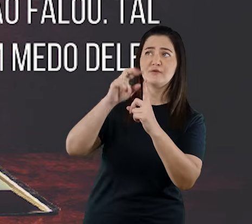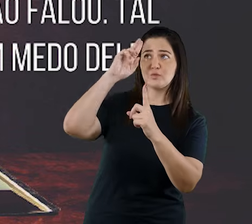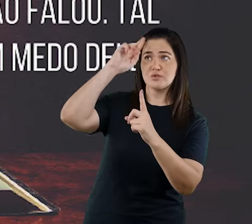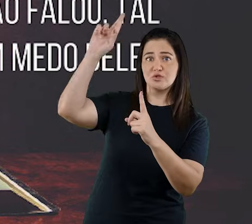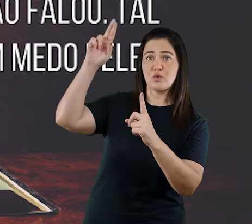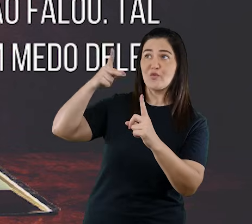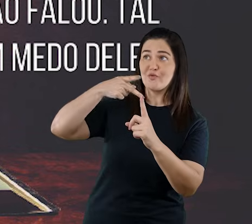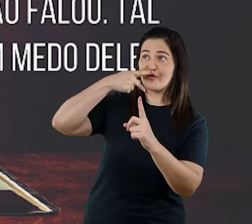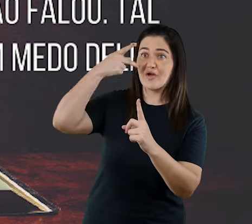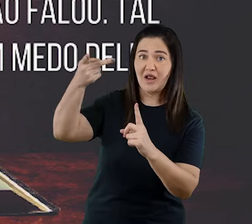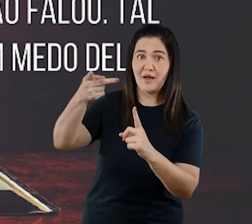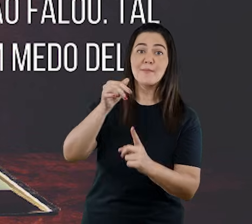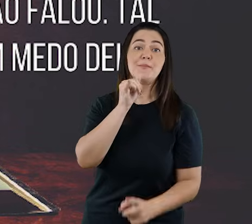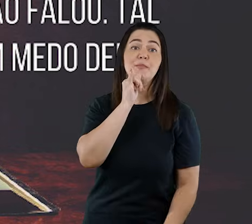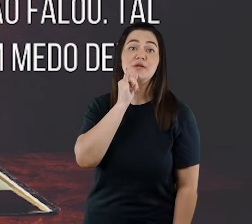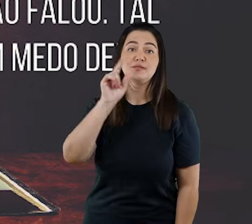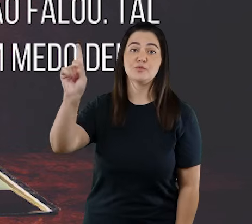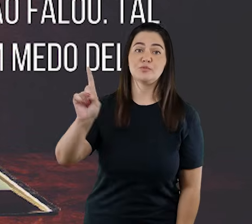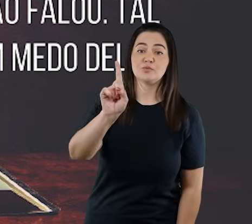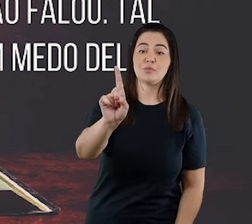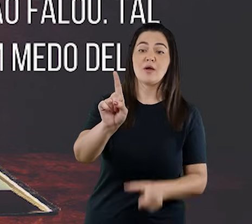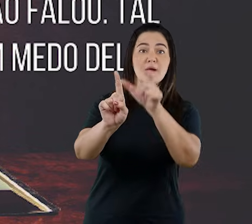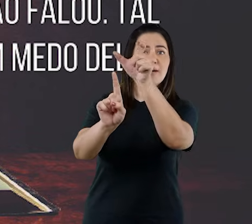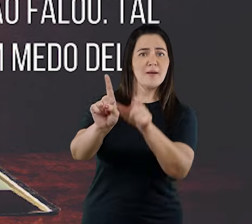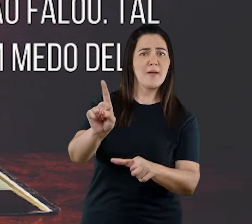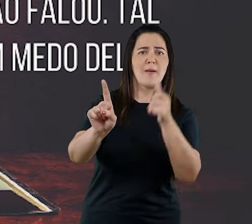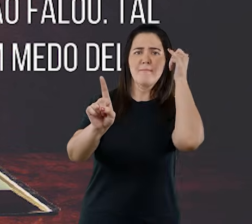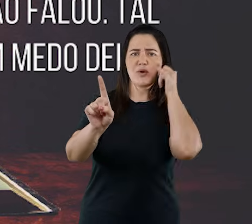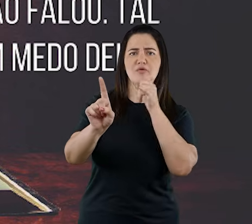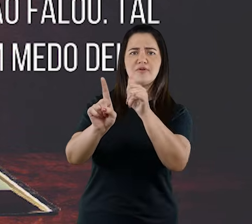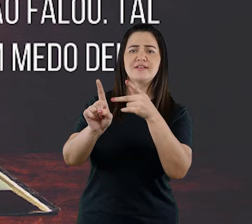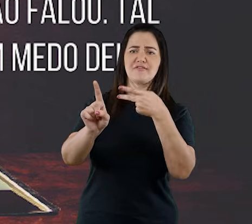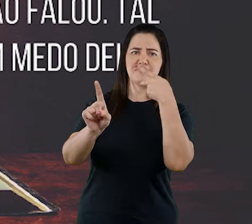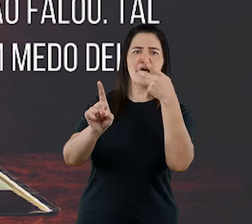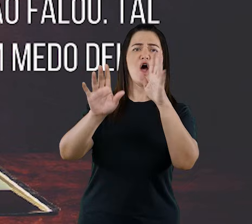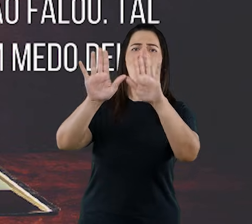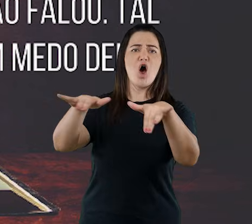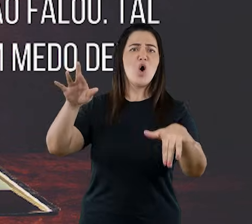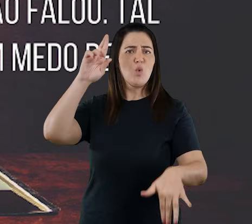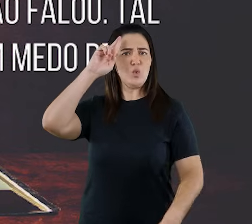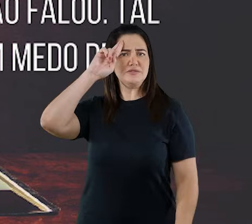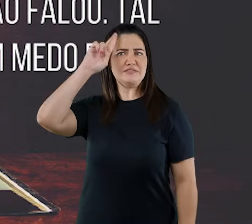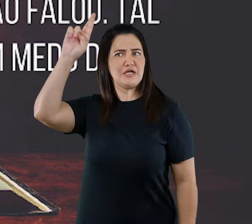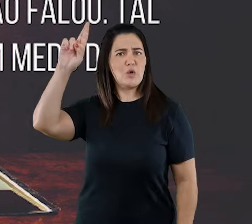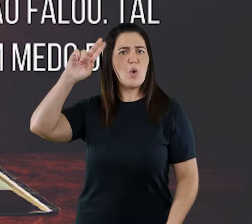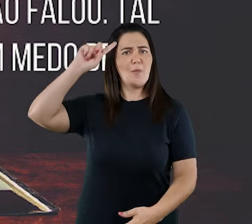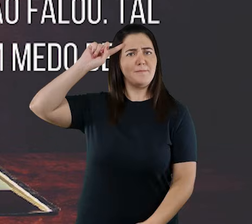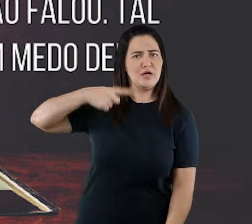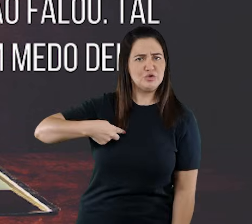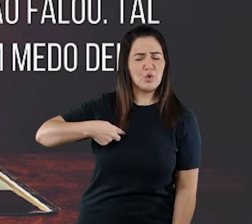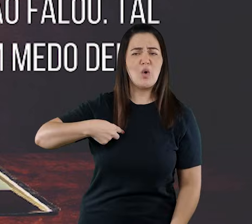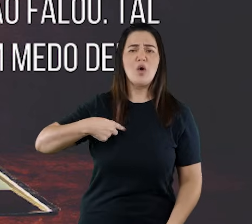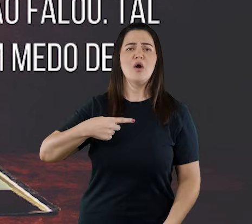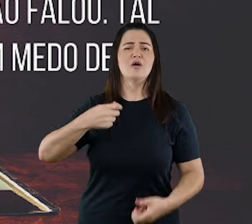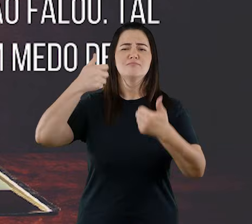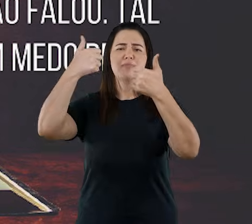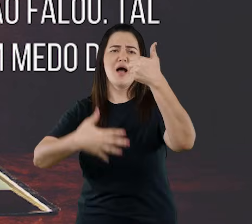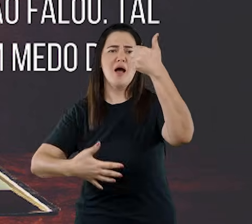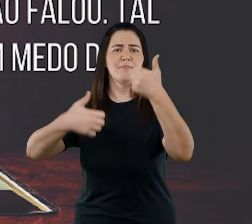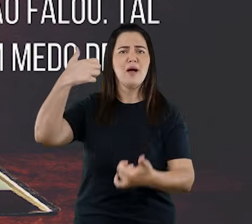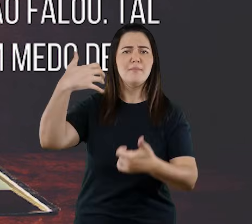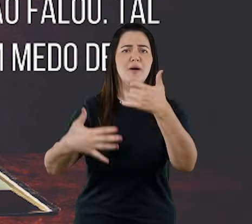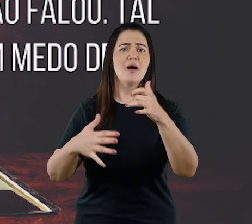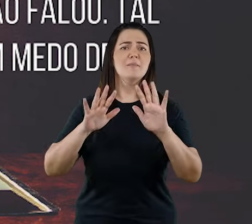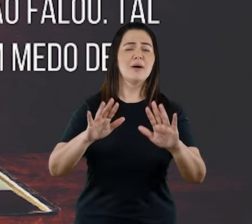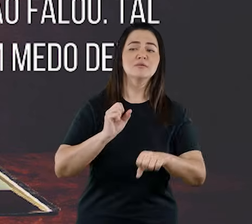que, quando esse profeta falar em nome do Senhor, e a palavra dele não se cumprir, nem acontecer o que